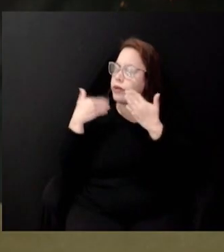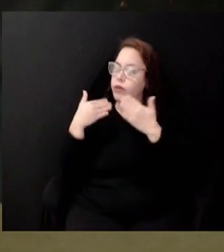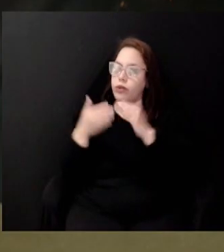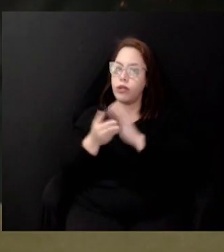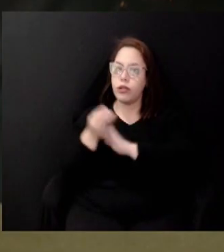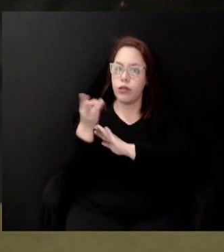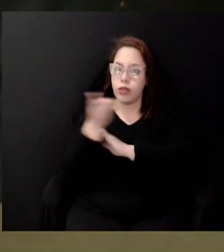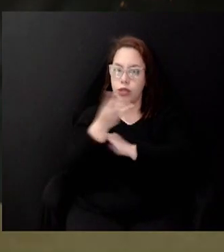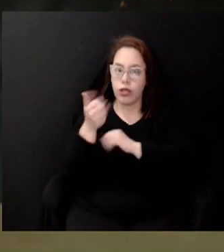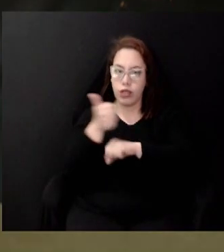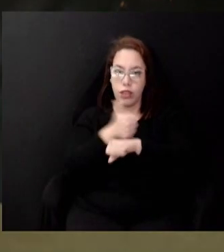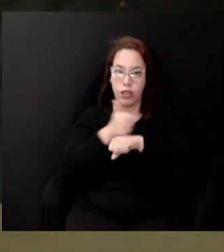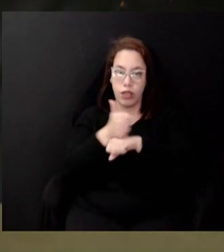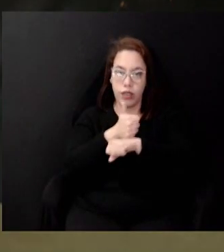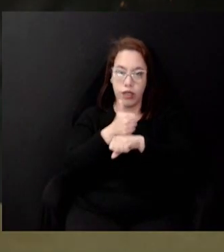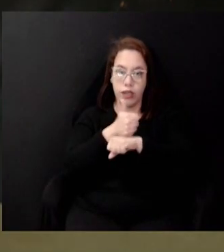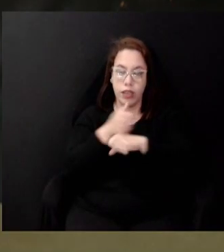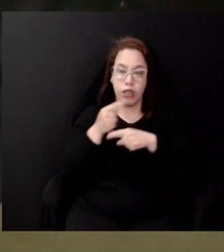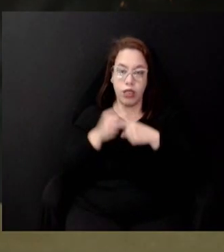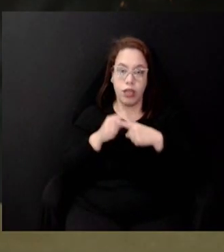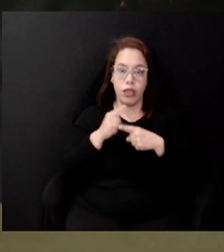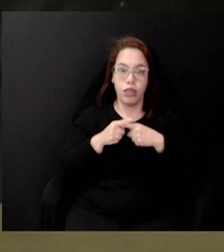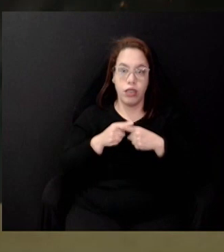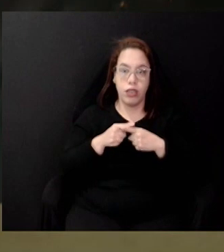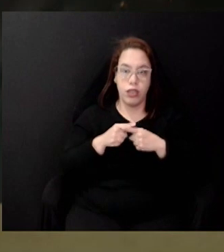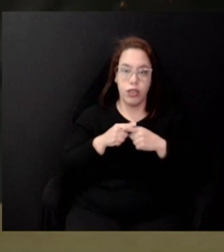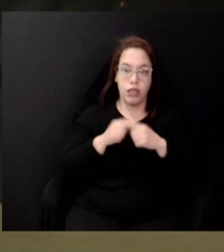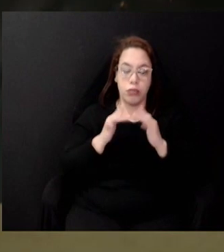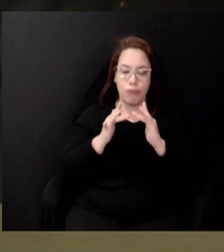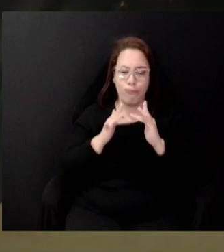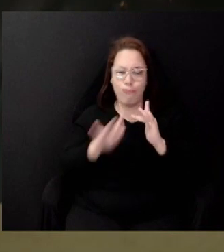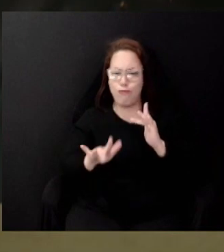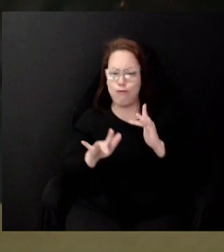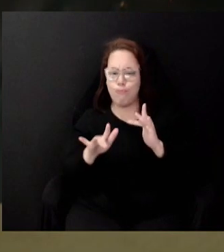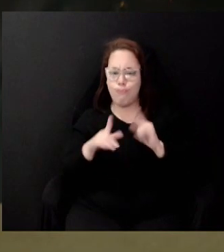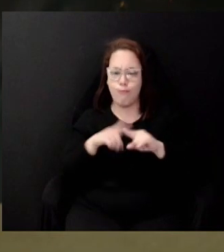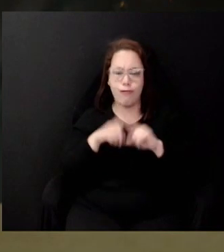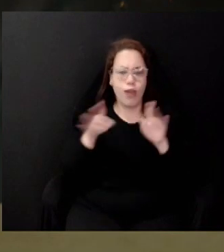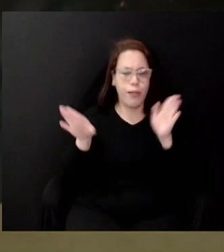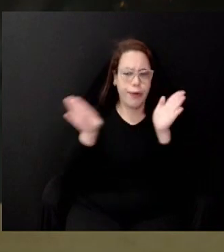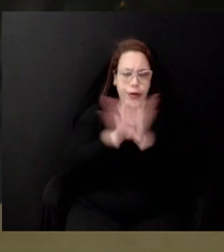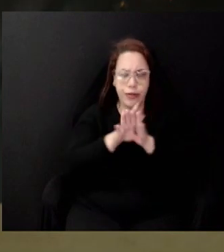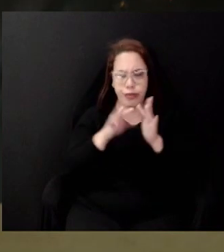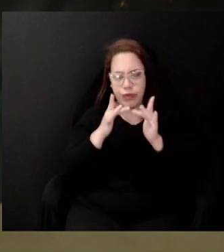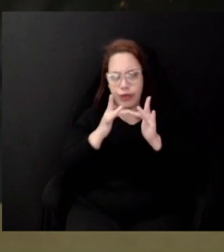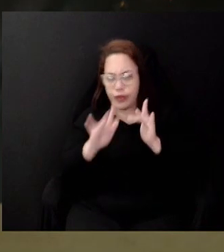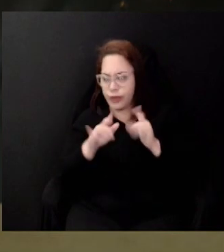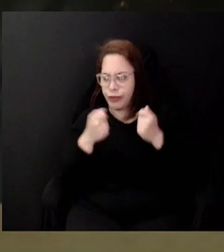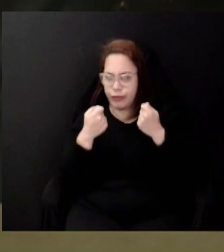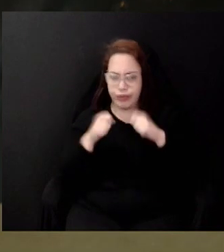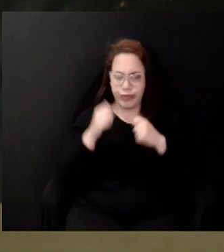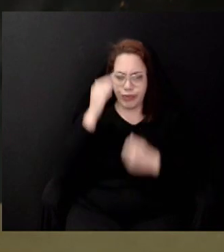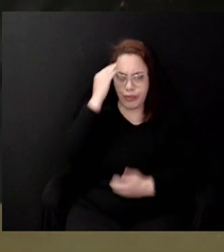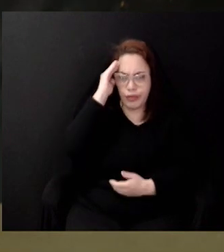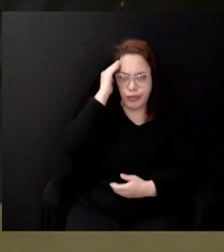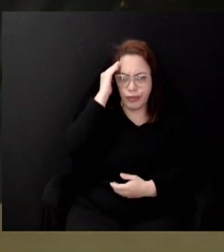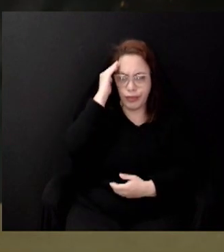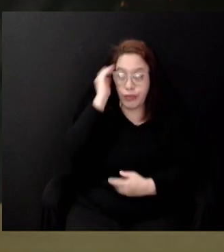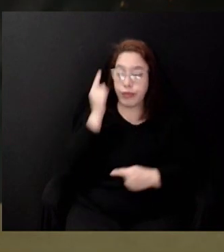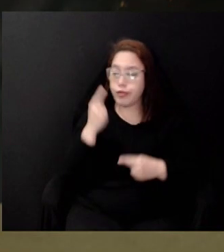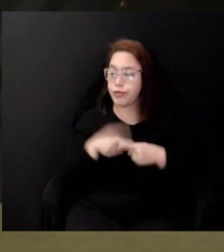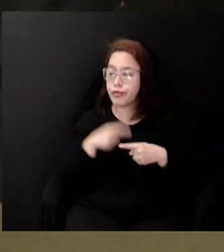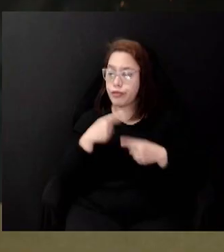profissionais, porque a gente está falando de desconexão, mas para chegar na desconexão, a gente precisa entender o porquê é